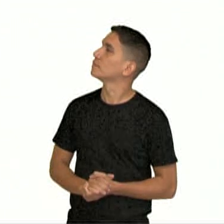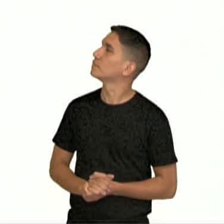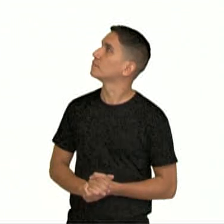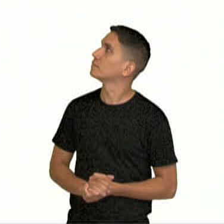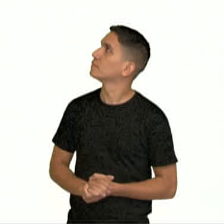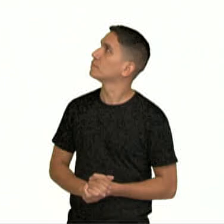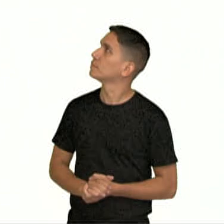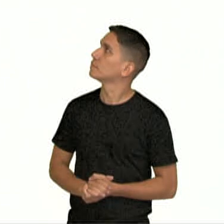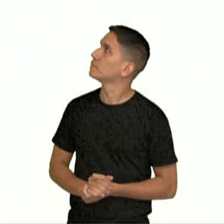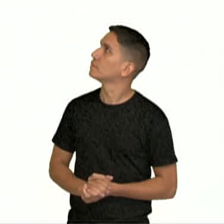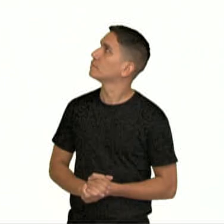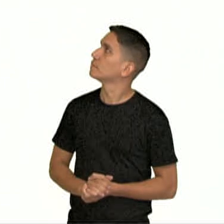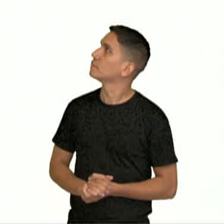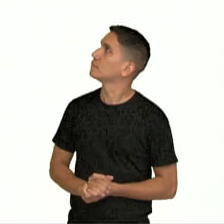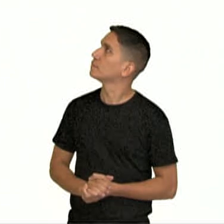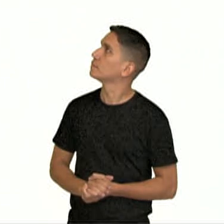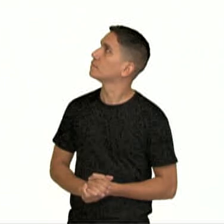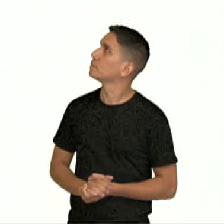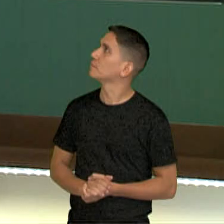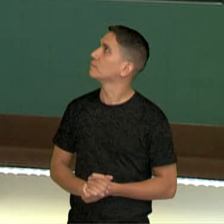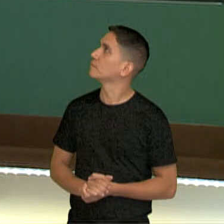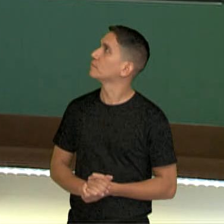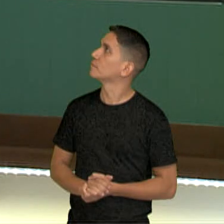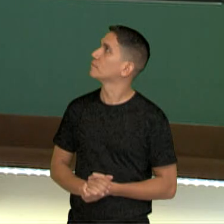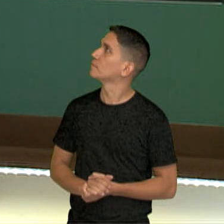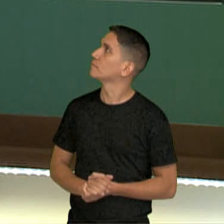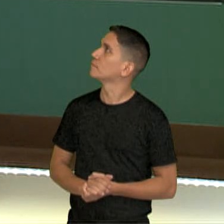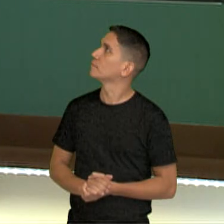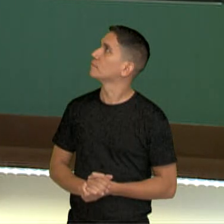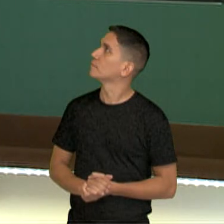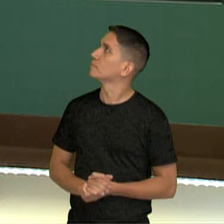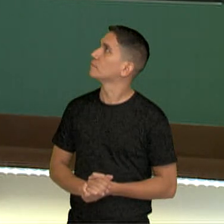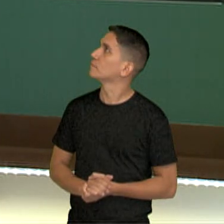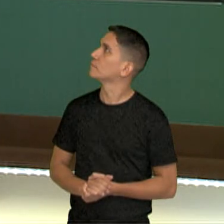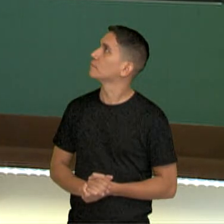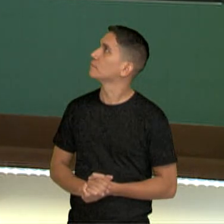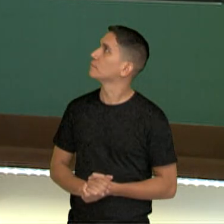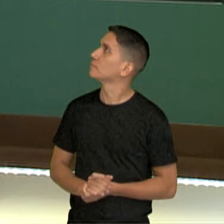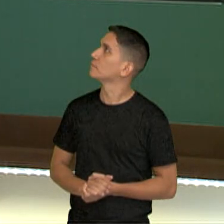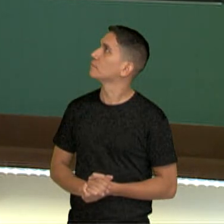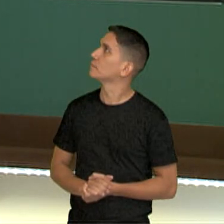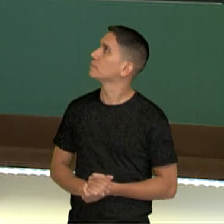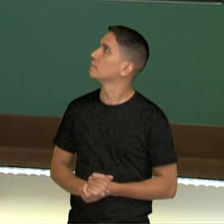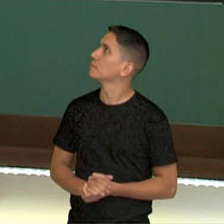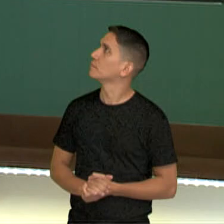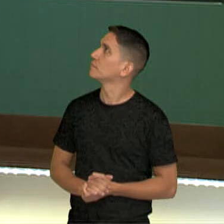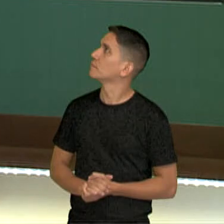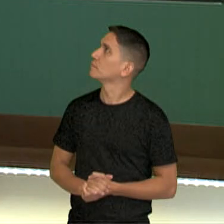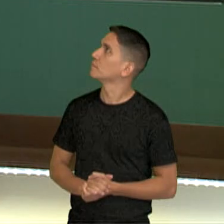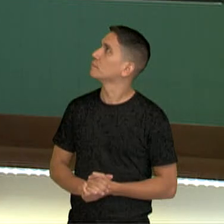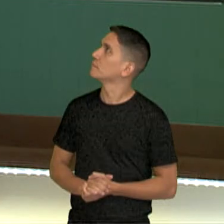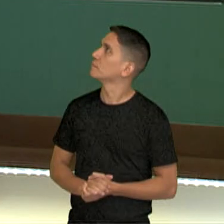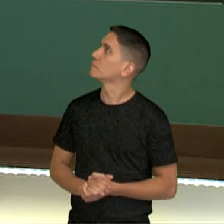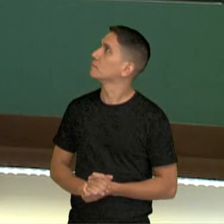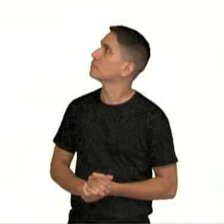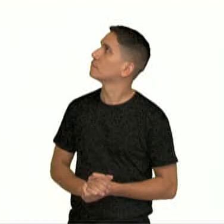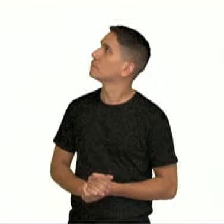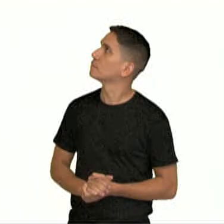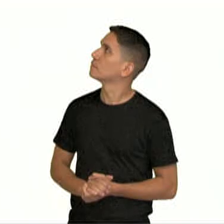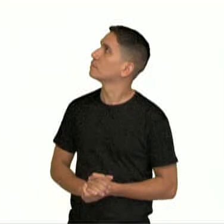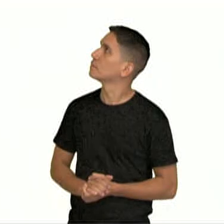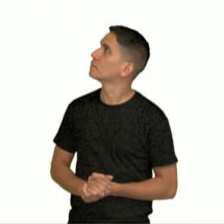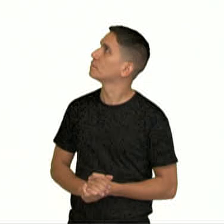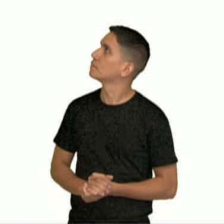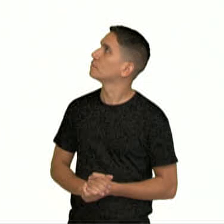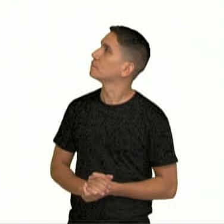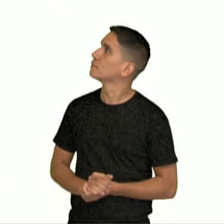I have a step sister. That adds up to 3. I